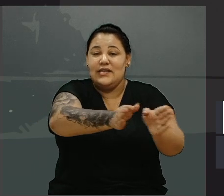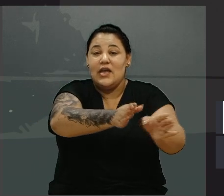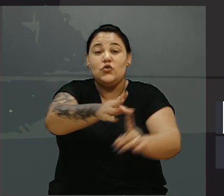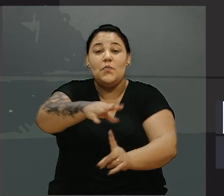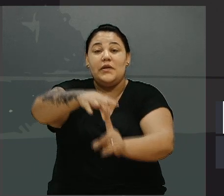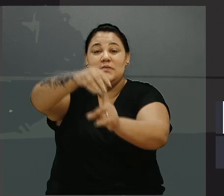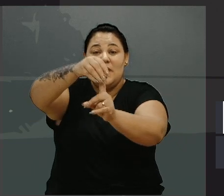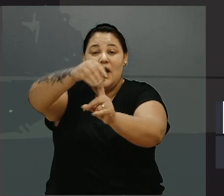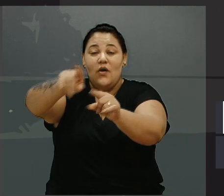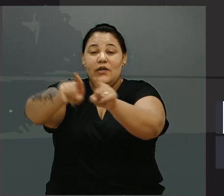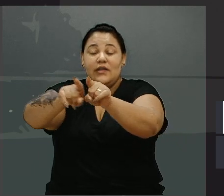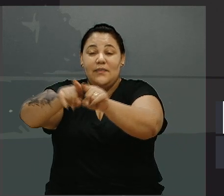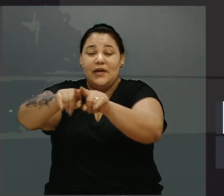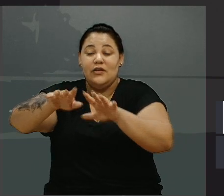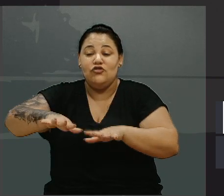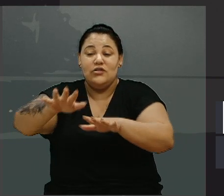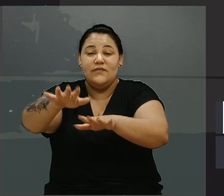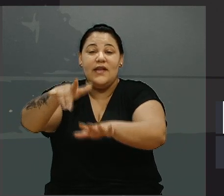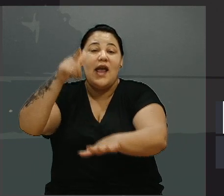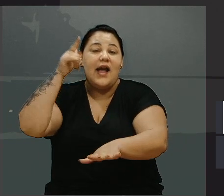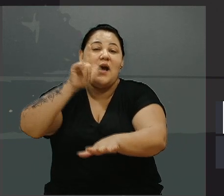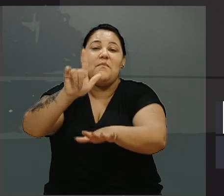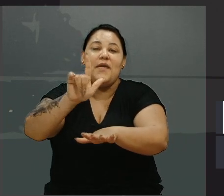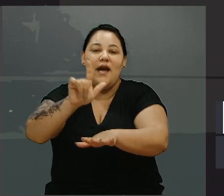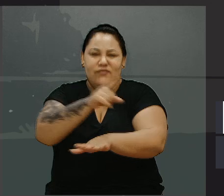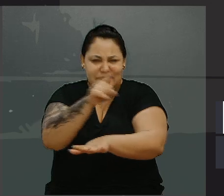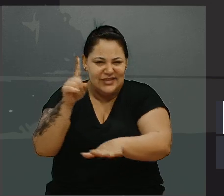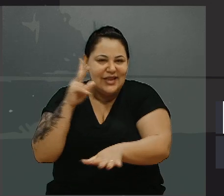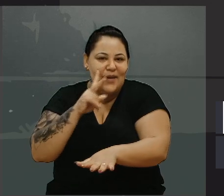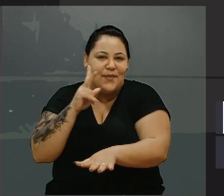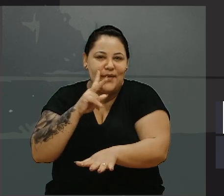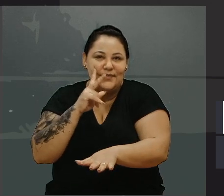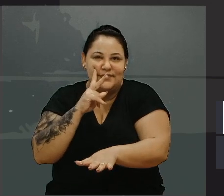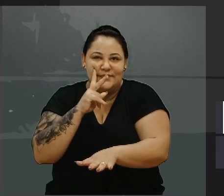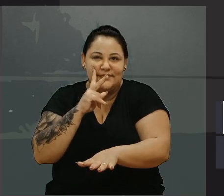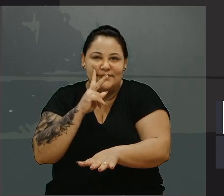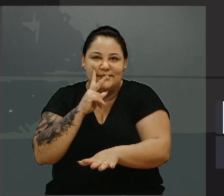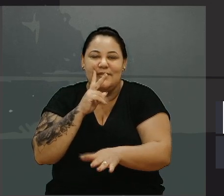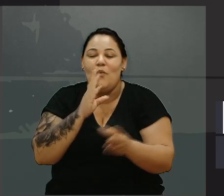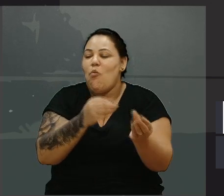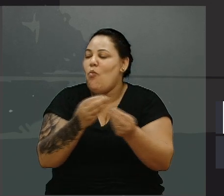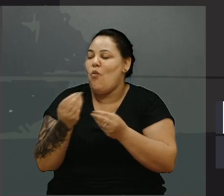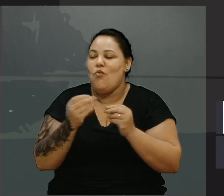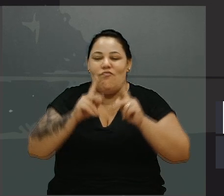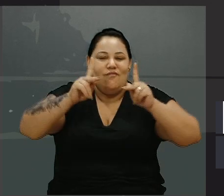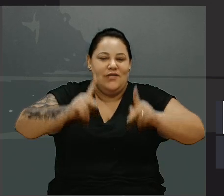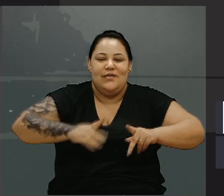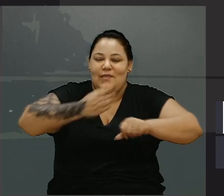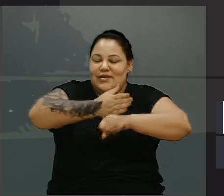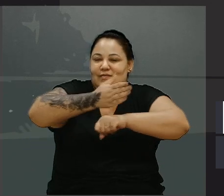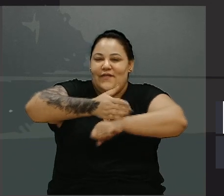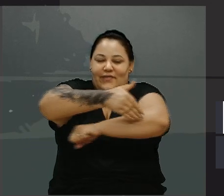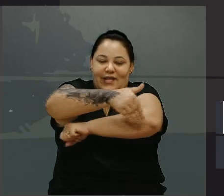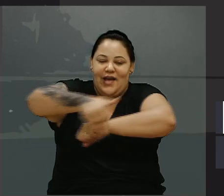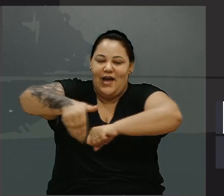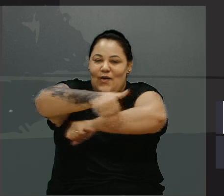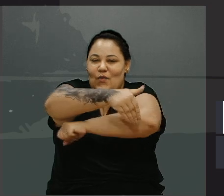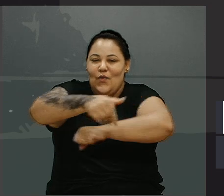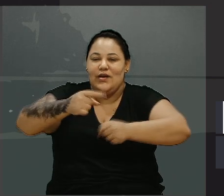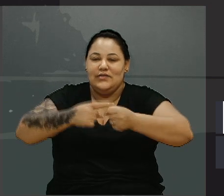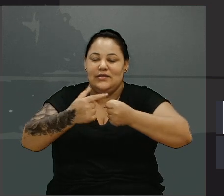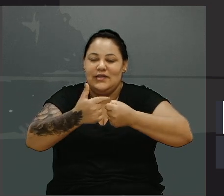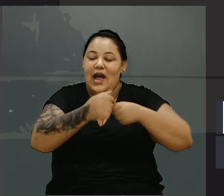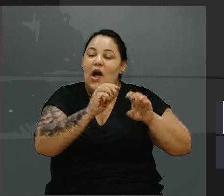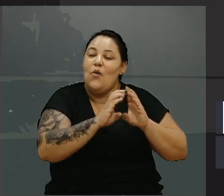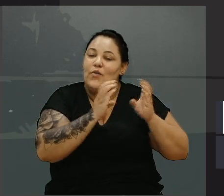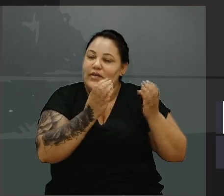principal e o desfile das campeãs, se vocês lembram. Isso mobilizava milhares de pessoas nas ruas das nossas cidades, as